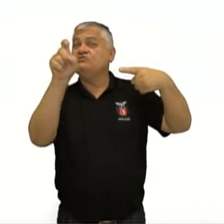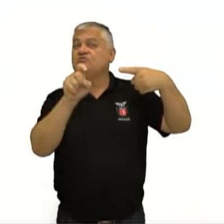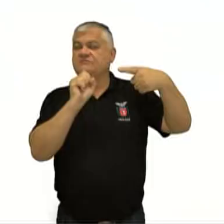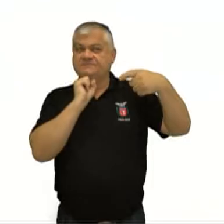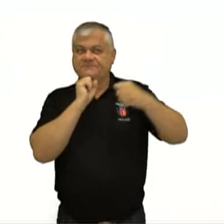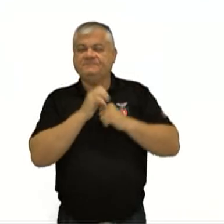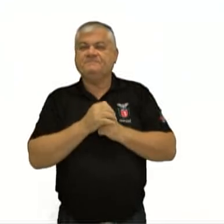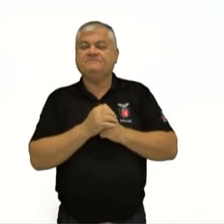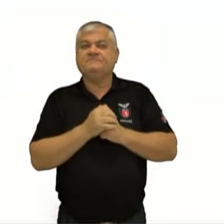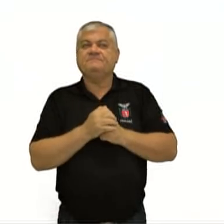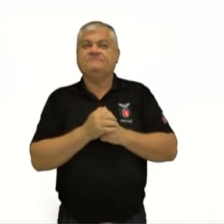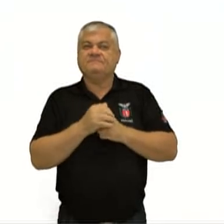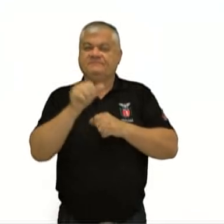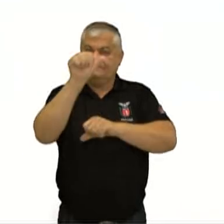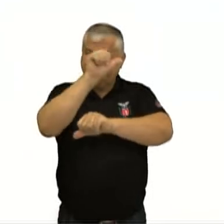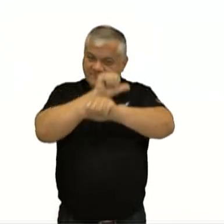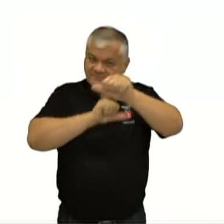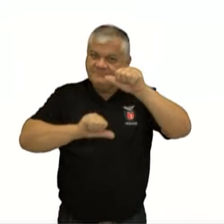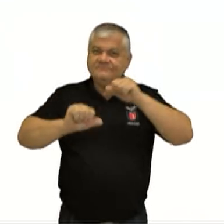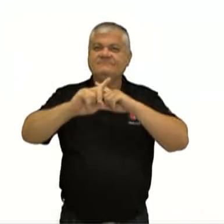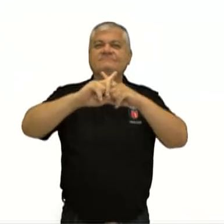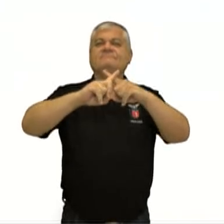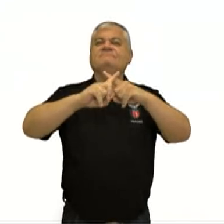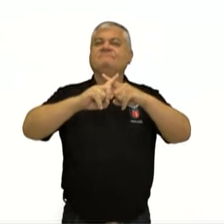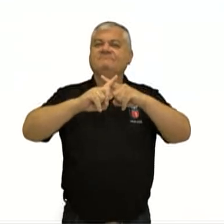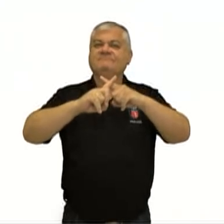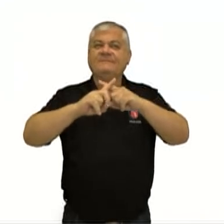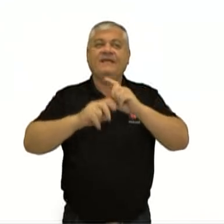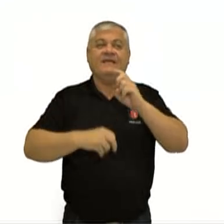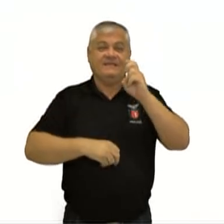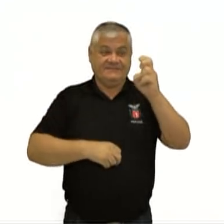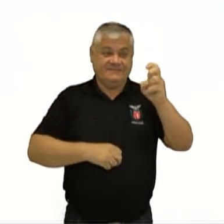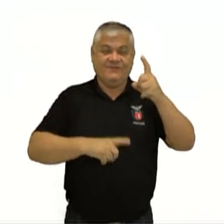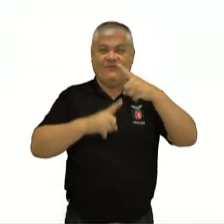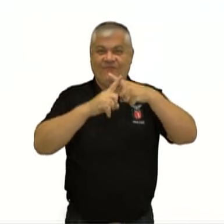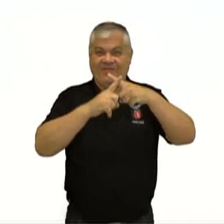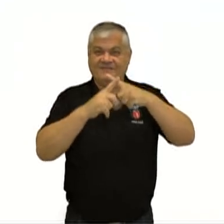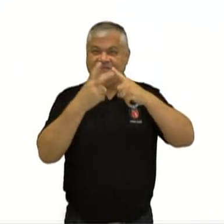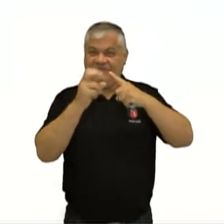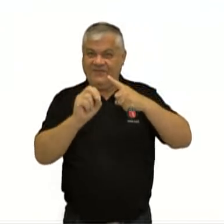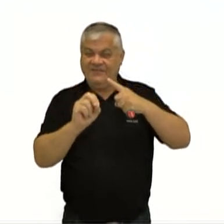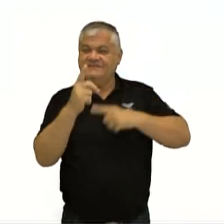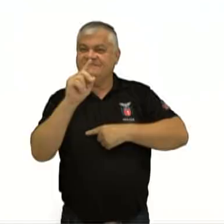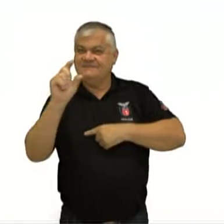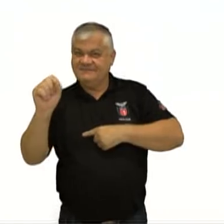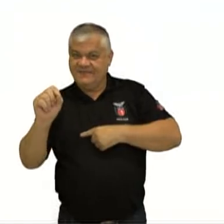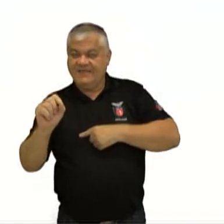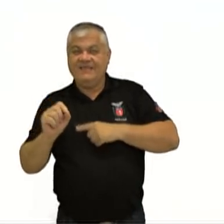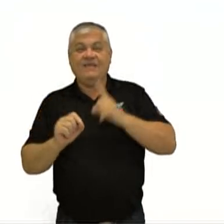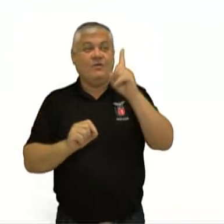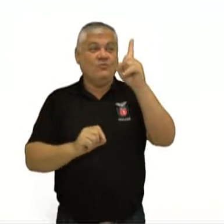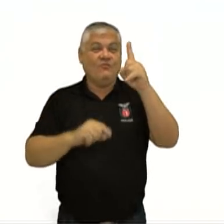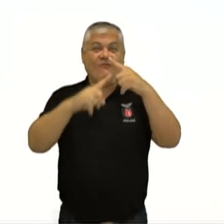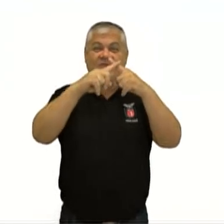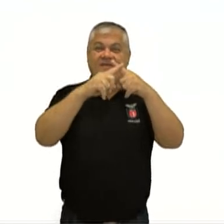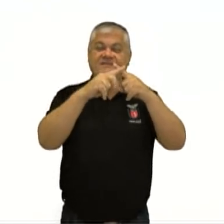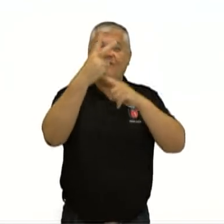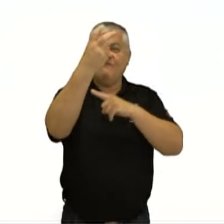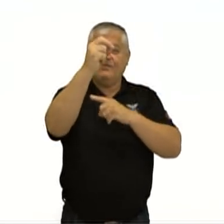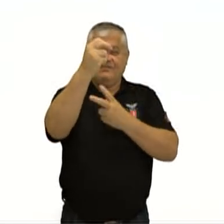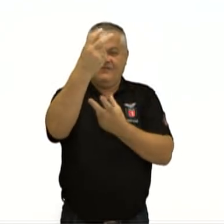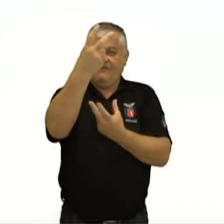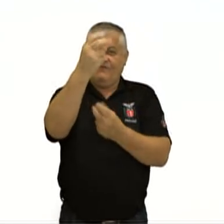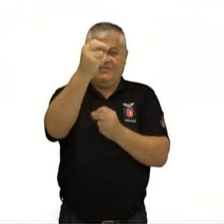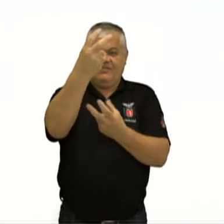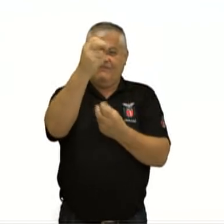fazer? Eu vou multiplicar por 20 no numerador, vou multiplicar por 20 no denominador, e o que eu vou ter? Como